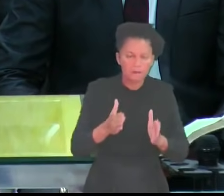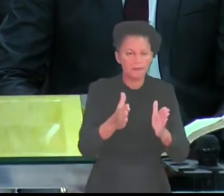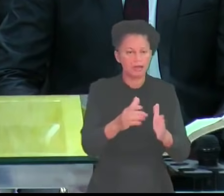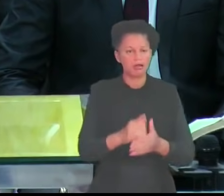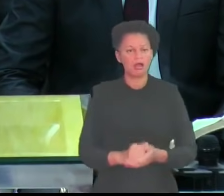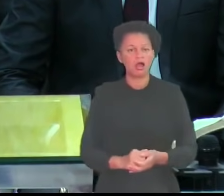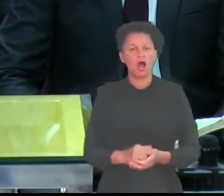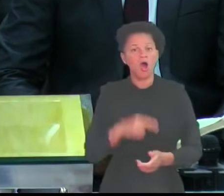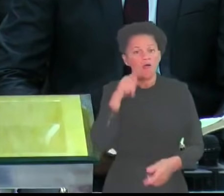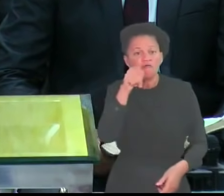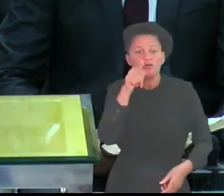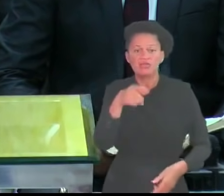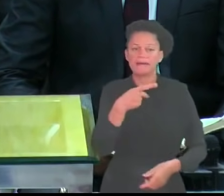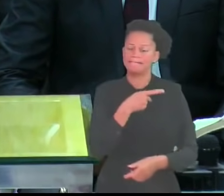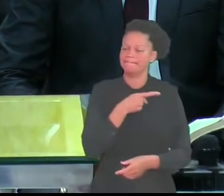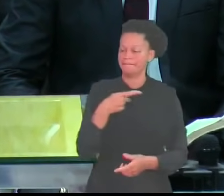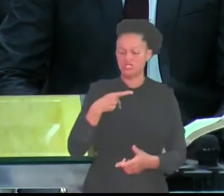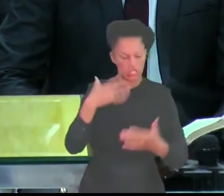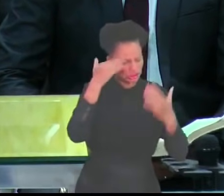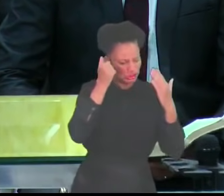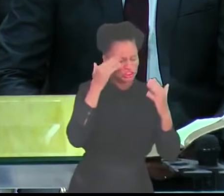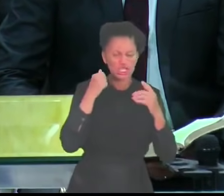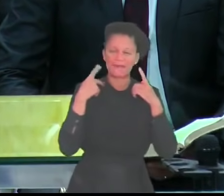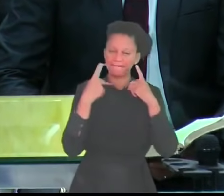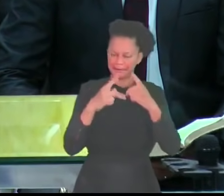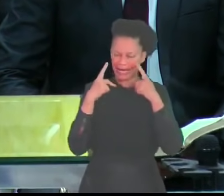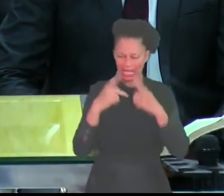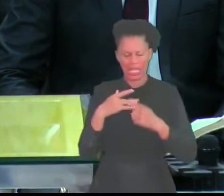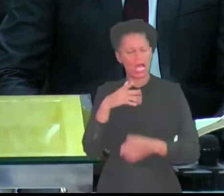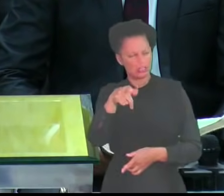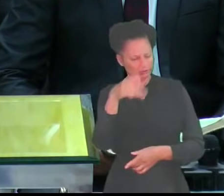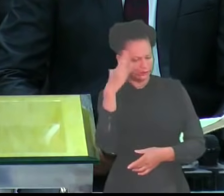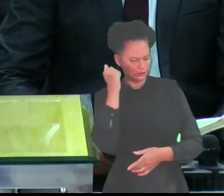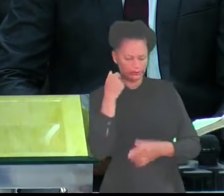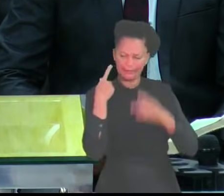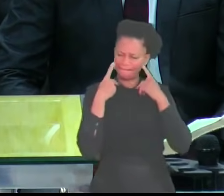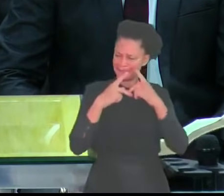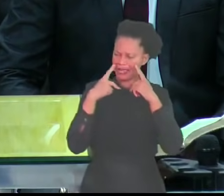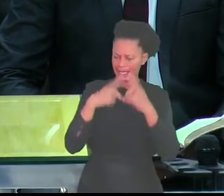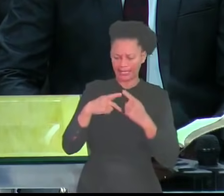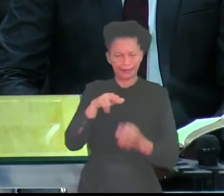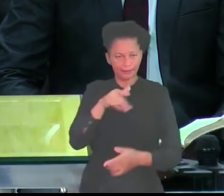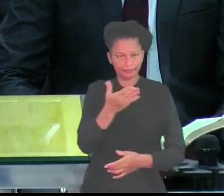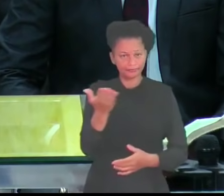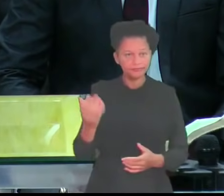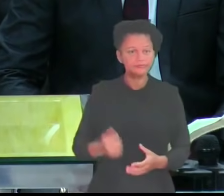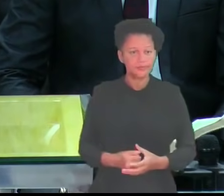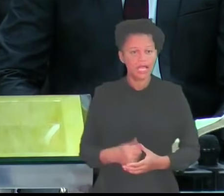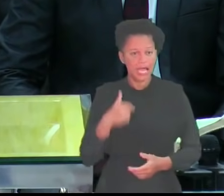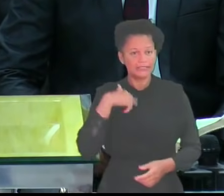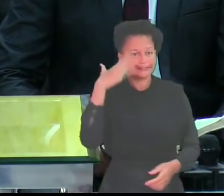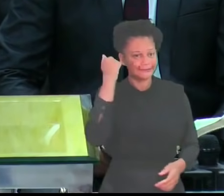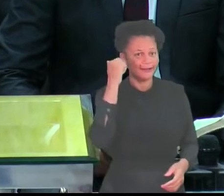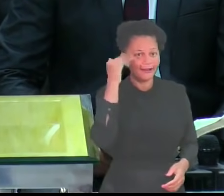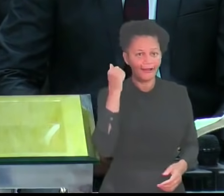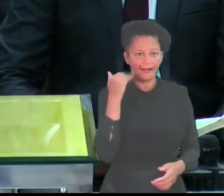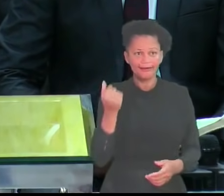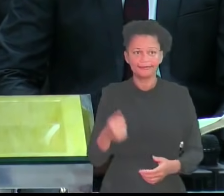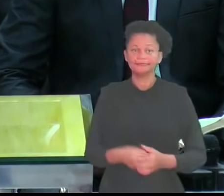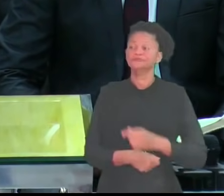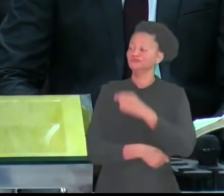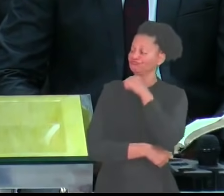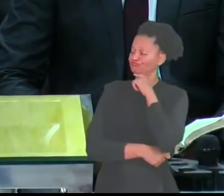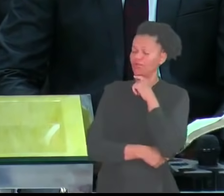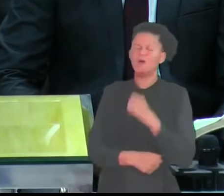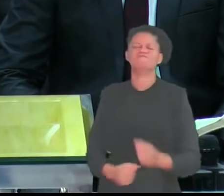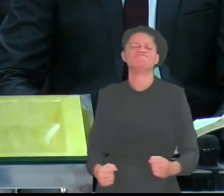Você que é pastor, eu sei pregar. Você que é pregador, eu sei pregar, irmão. Eu sei pregar, eu faço assim,